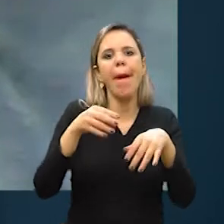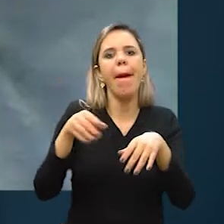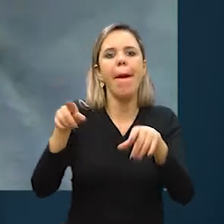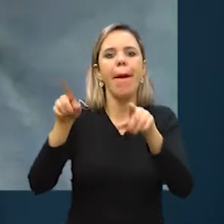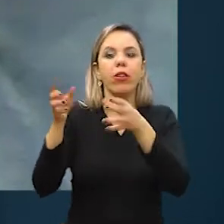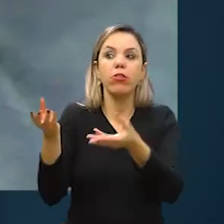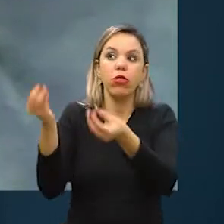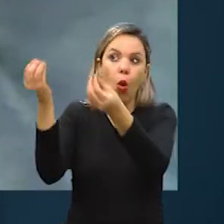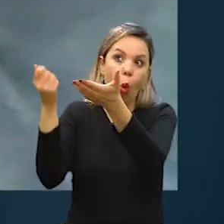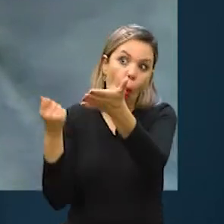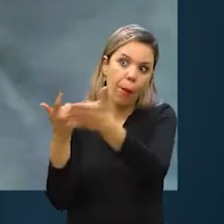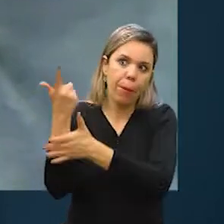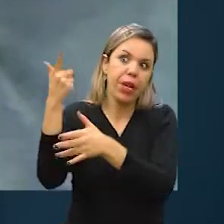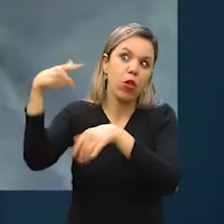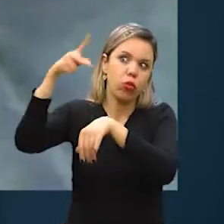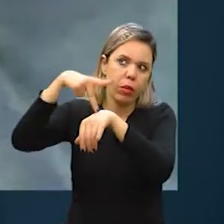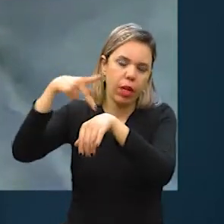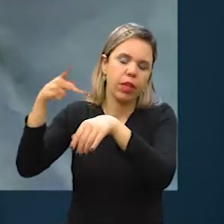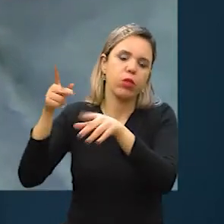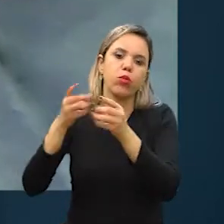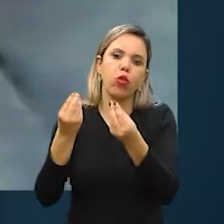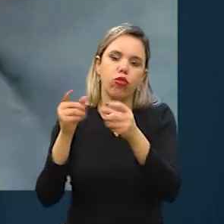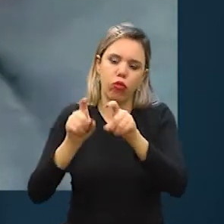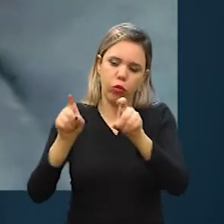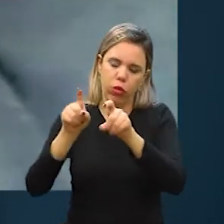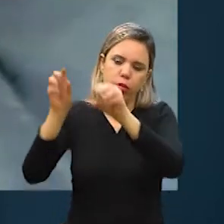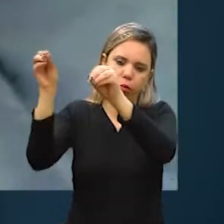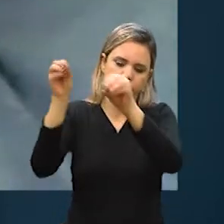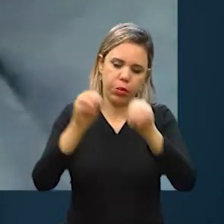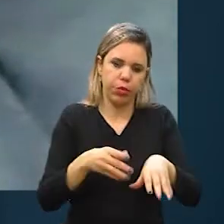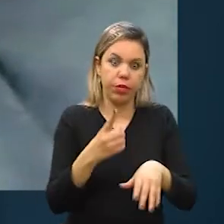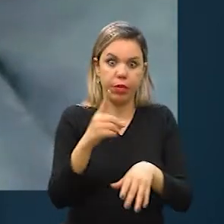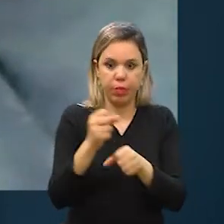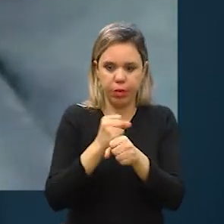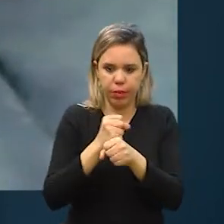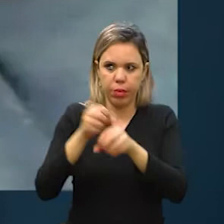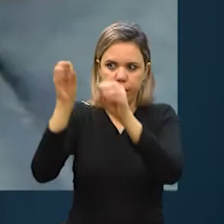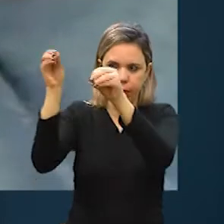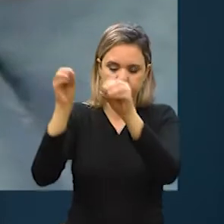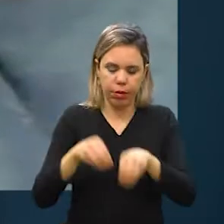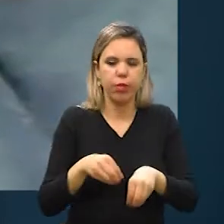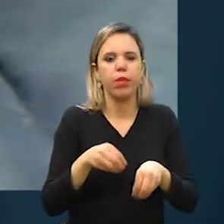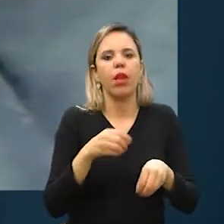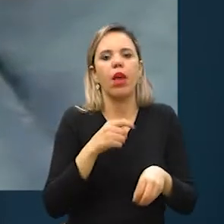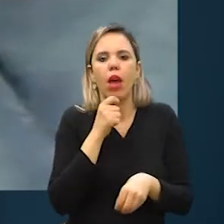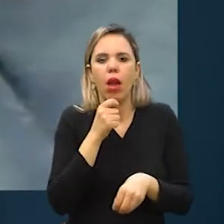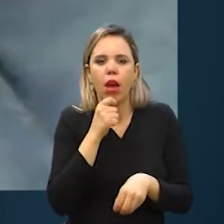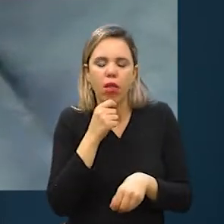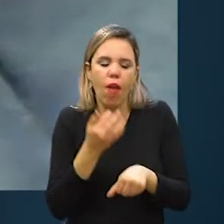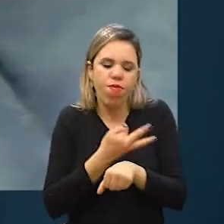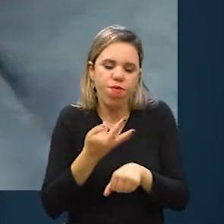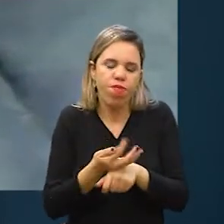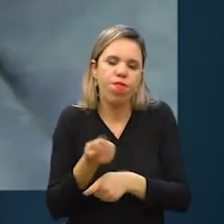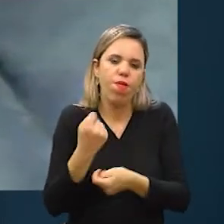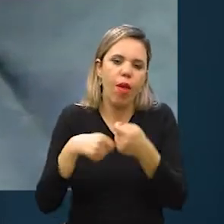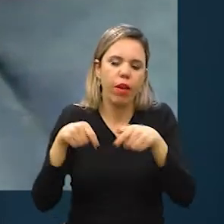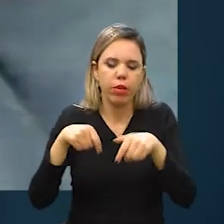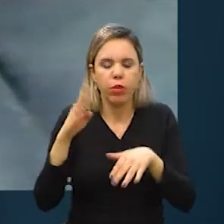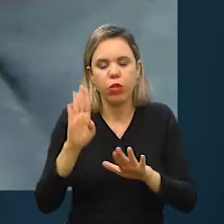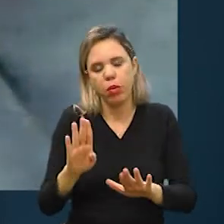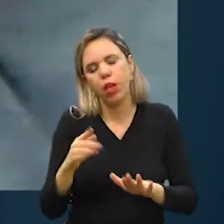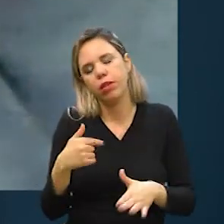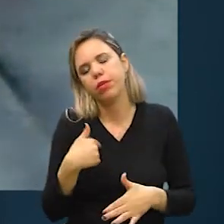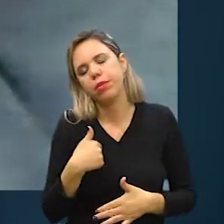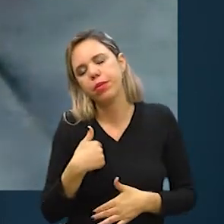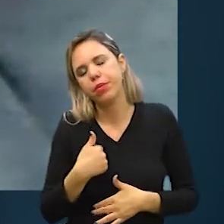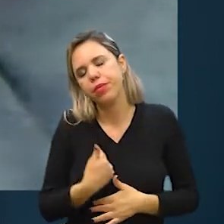a trazer computadores para o Brasil. Foram 10 anos trazendo computador para o Brasil, em plena reserva de mercado. E